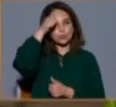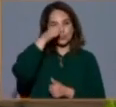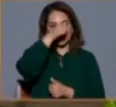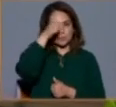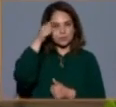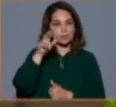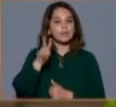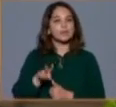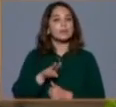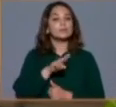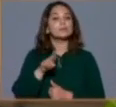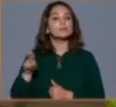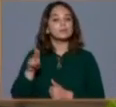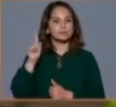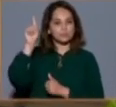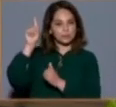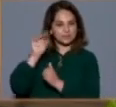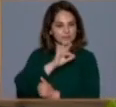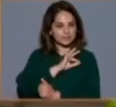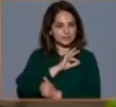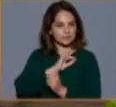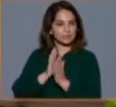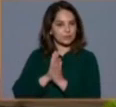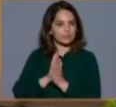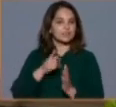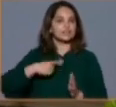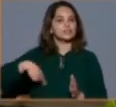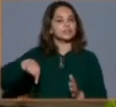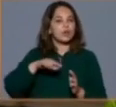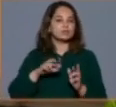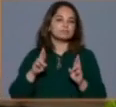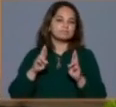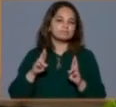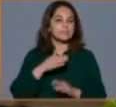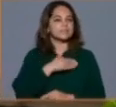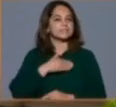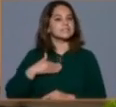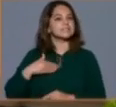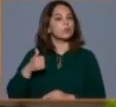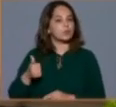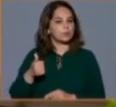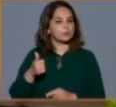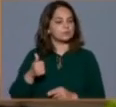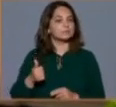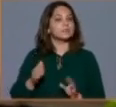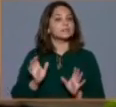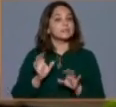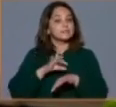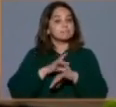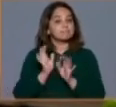Senhor, e que todos permaneçamos de boa saúde. Ainda não vencemos